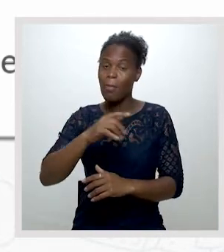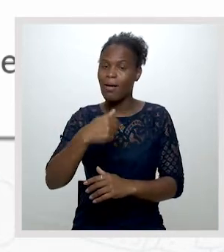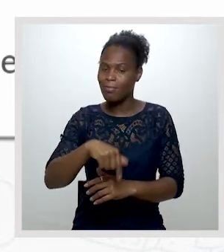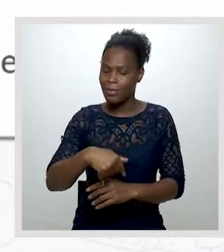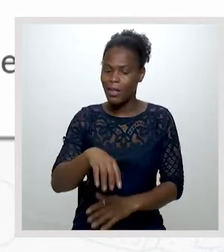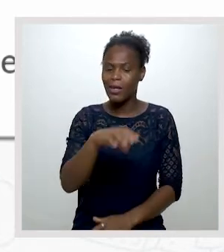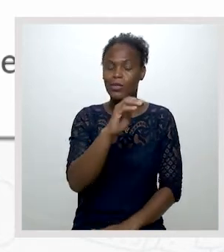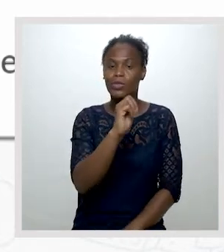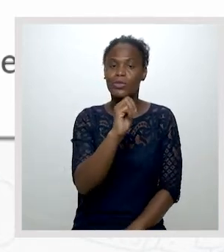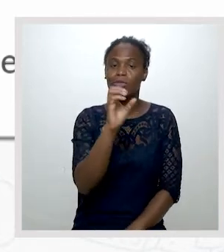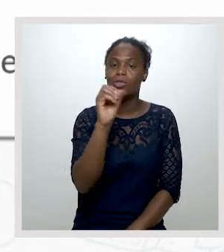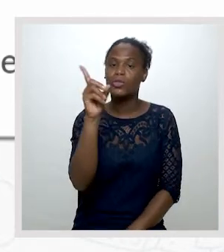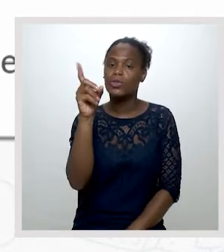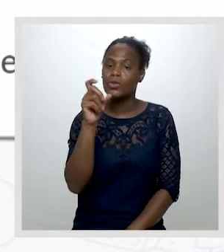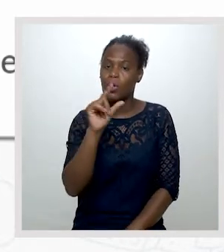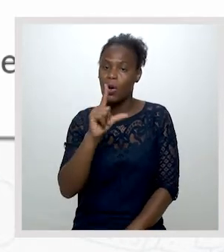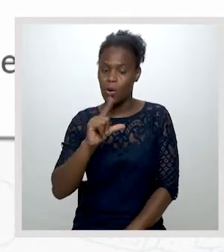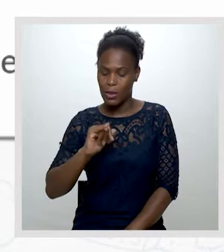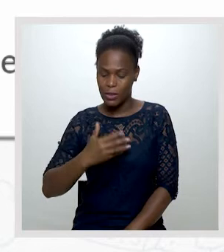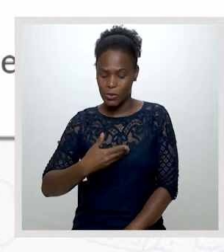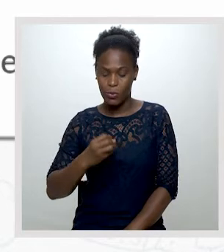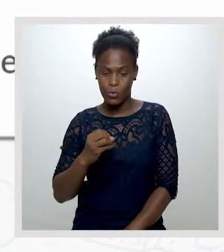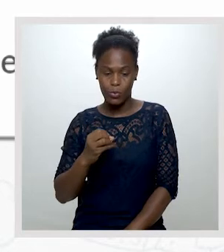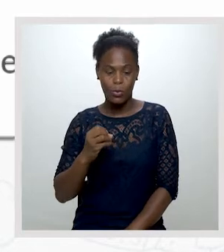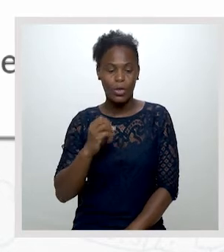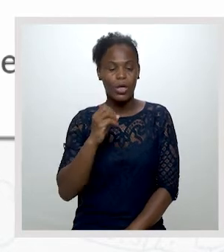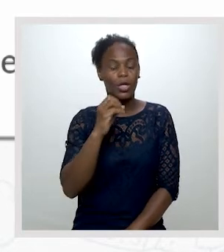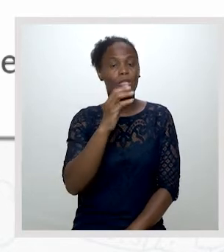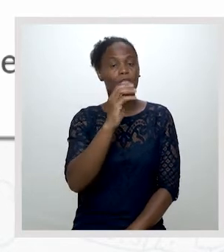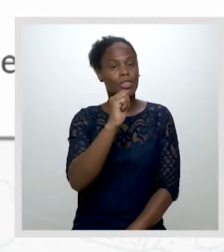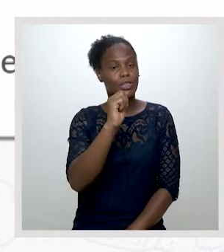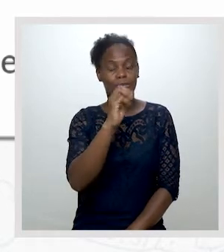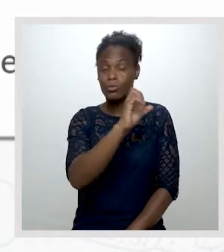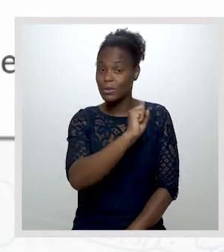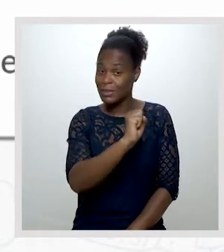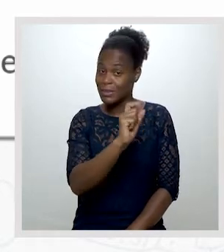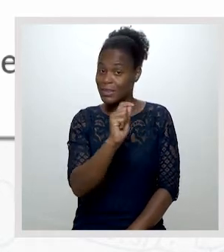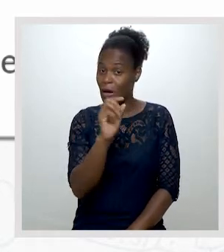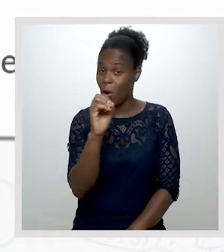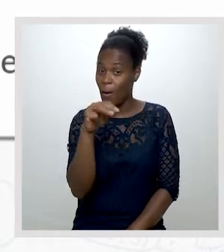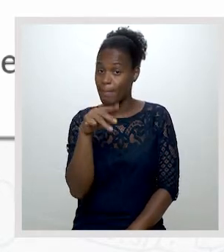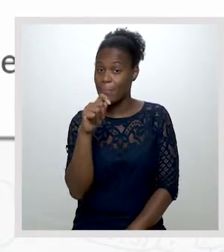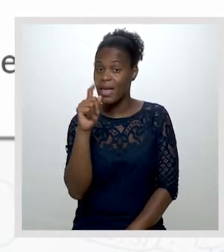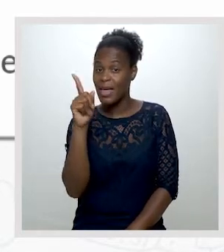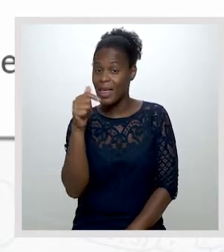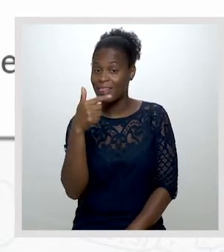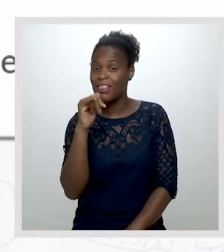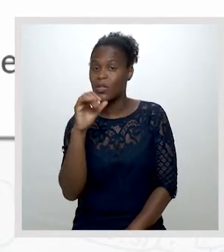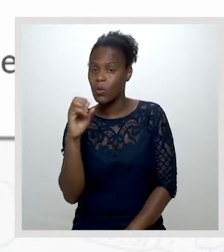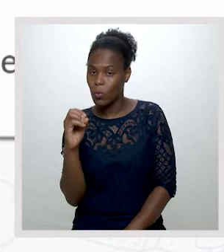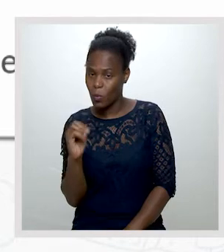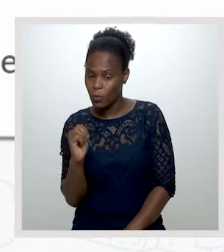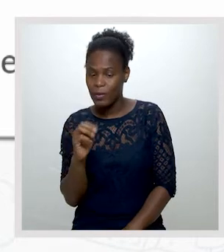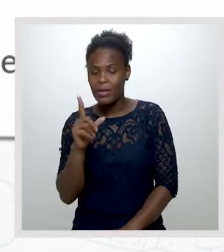geométrico, que tem o mesmo nome. E qual é o nome? Pirâmide.